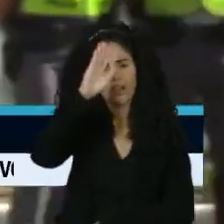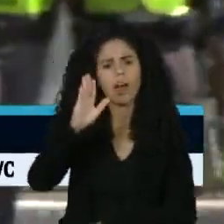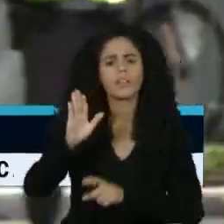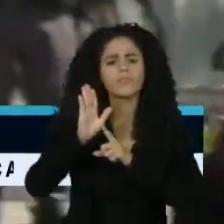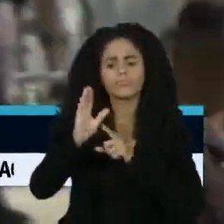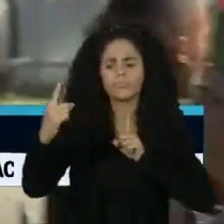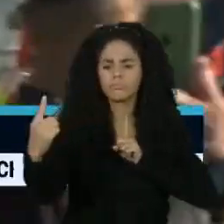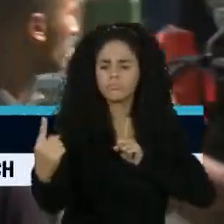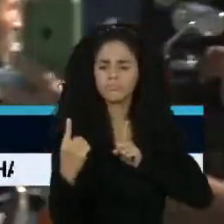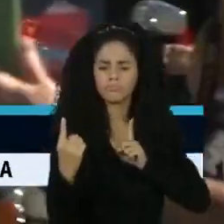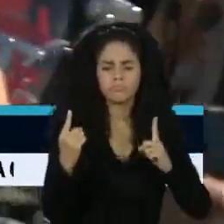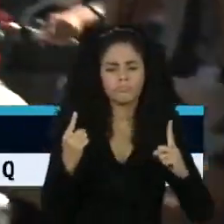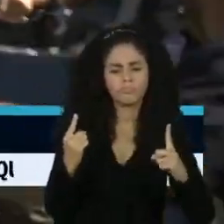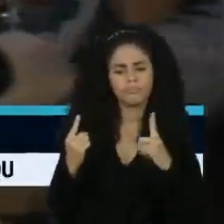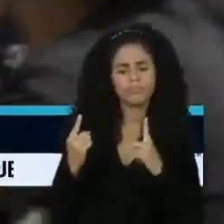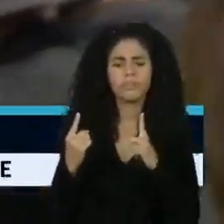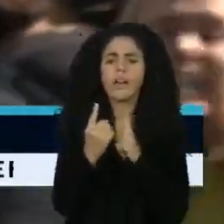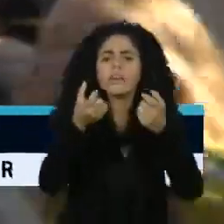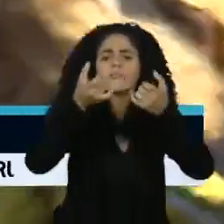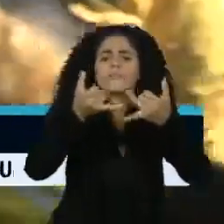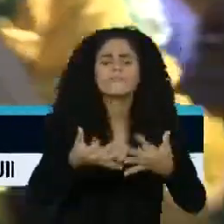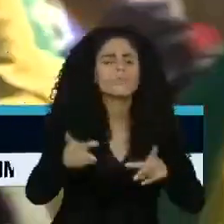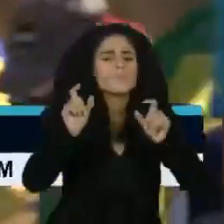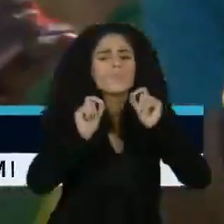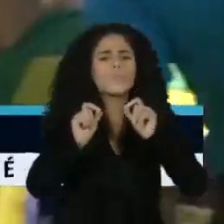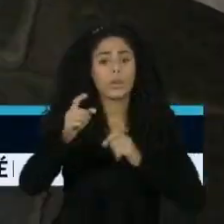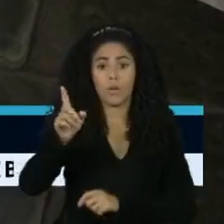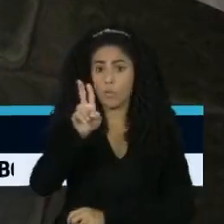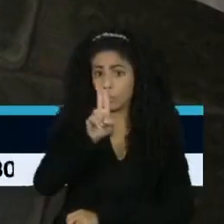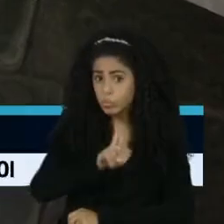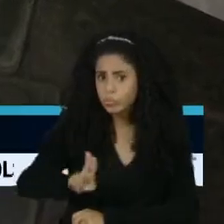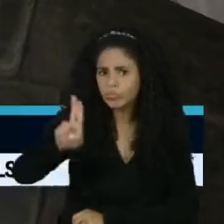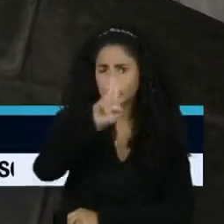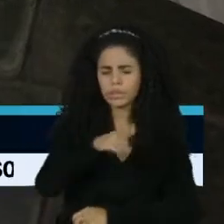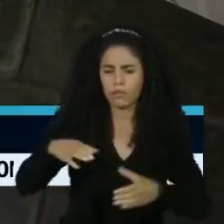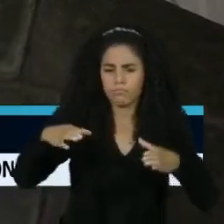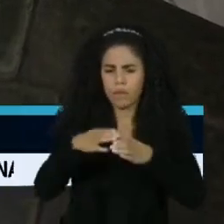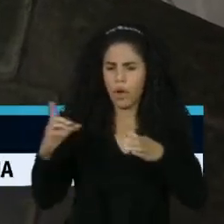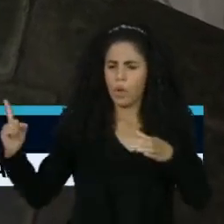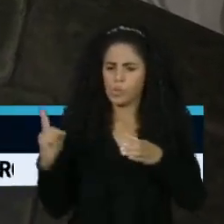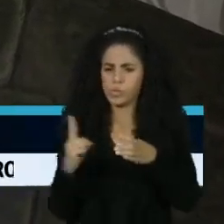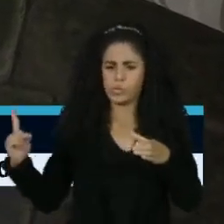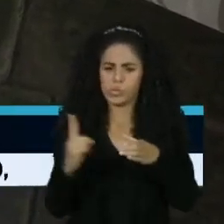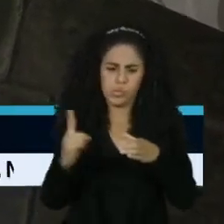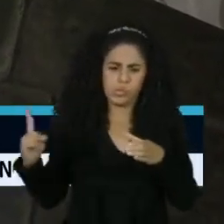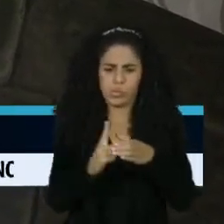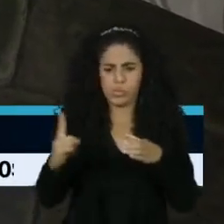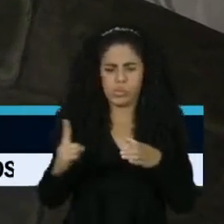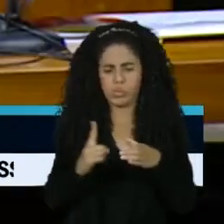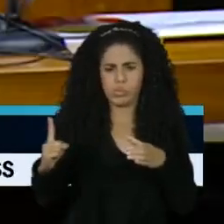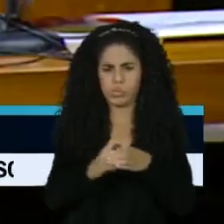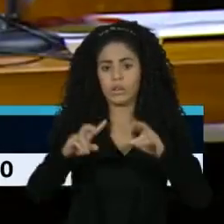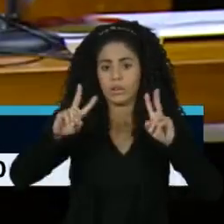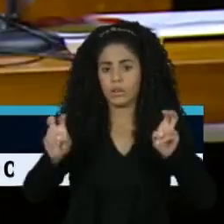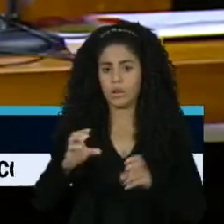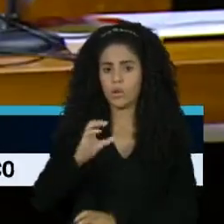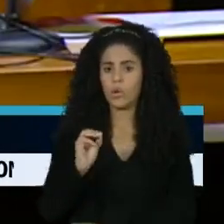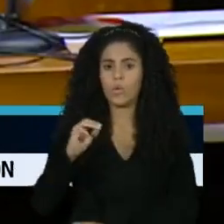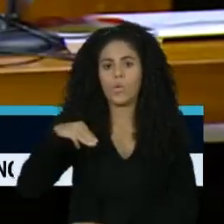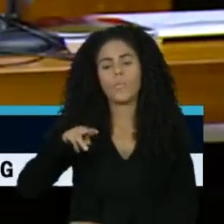explicar uma presidente bolsonaro que a decisão de adiar o uso da ferramenta comunidades para depois das eleições